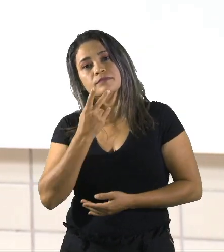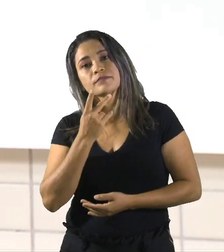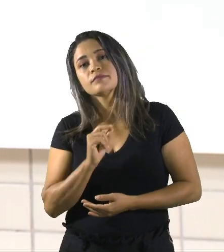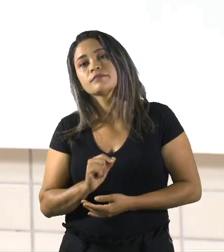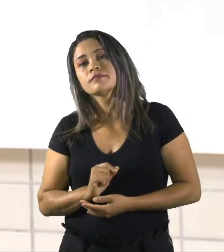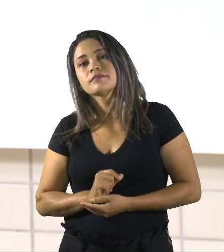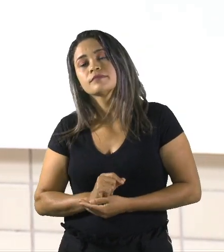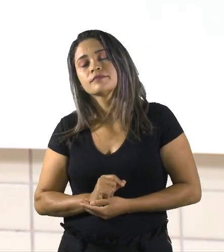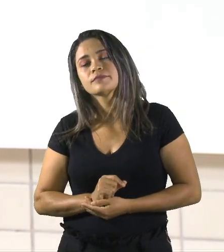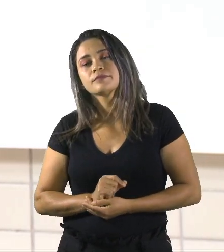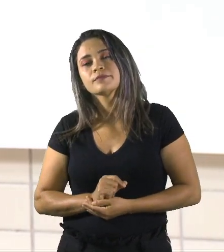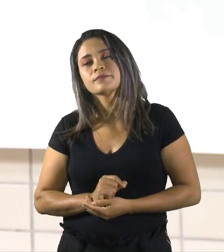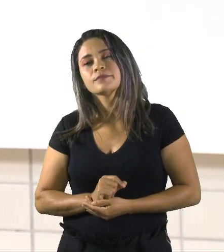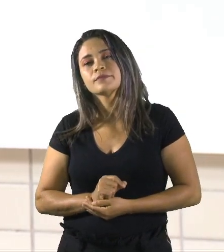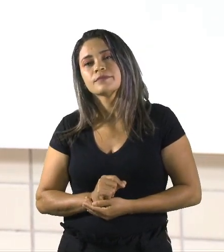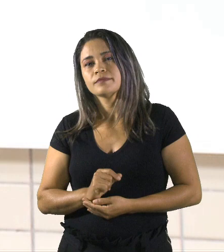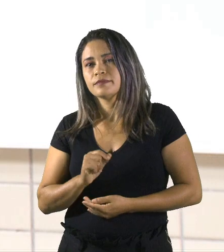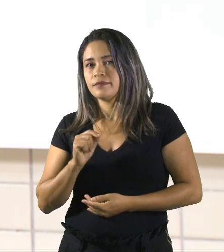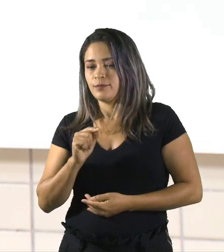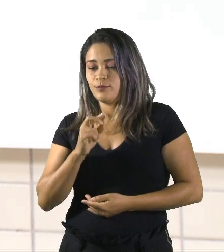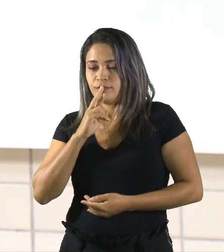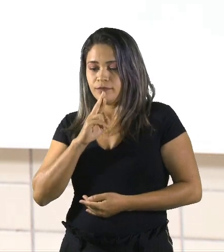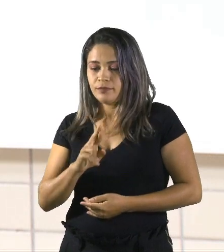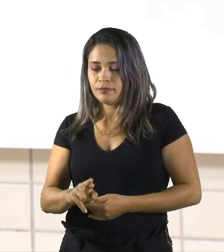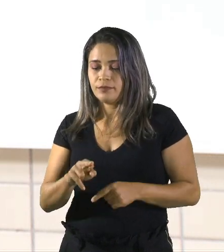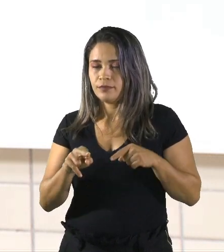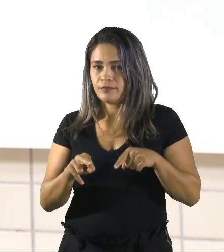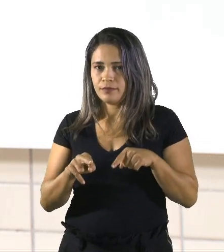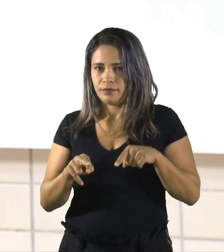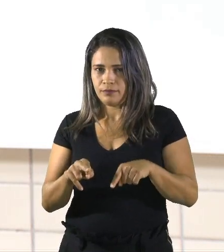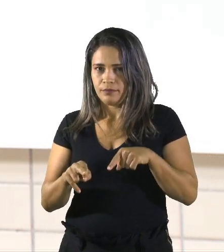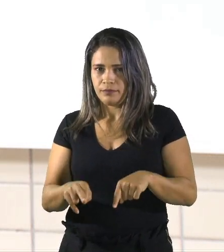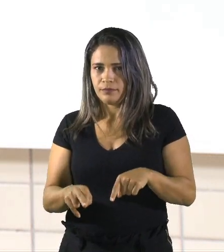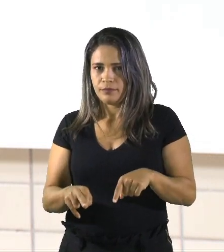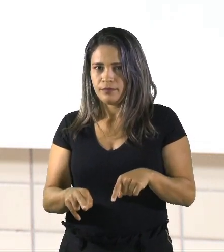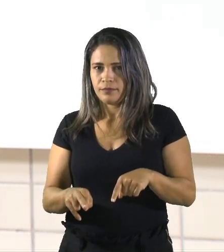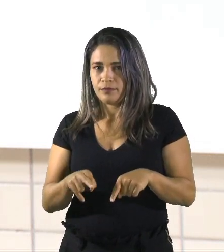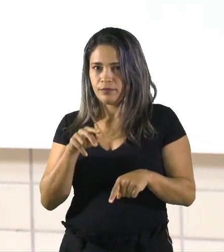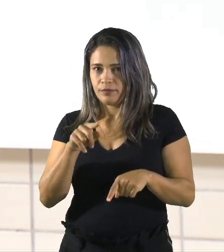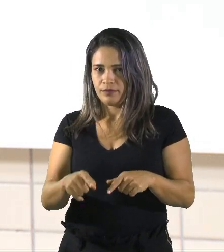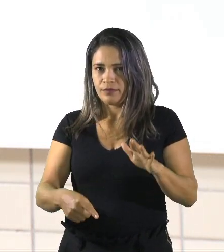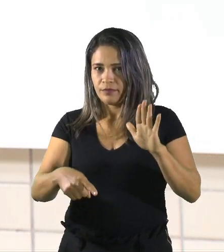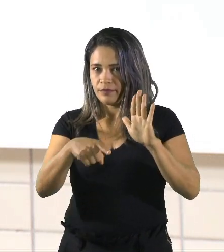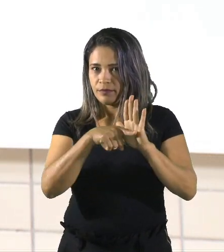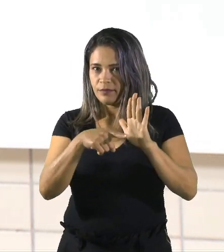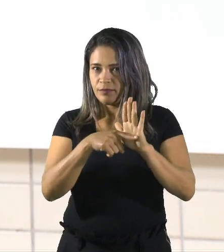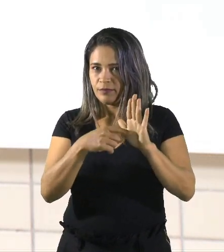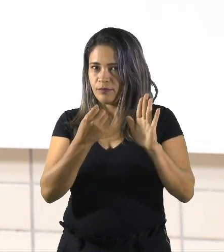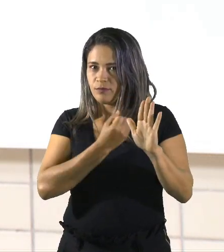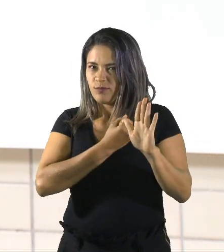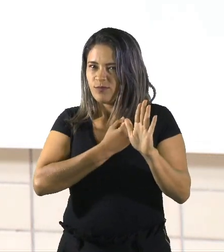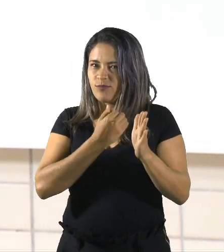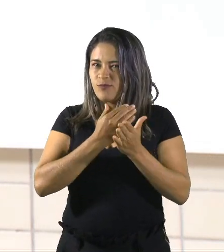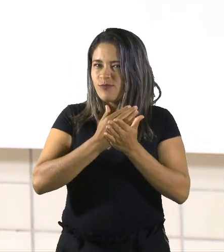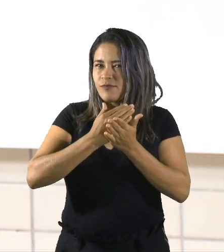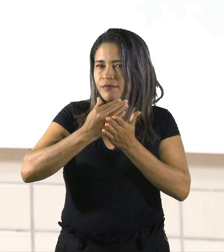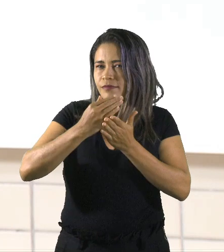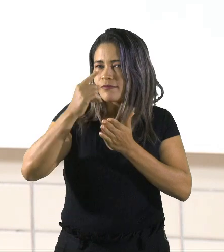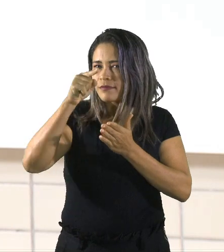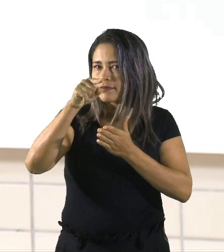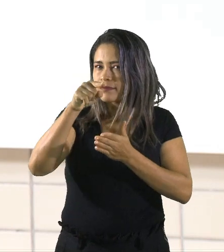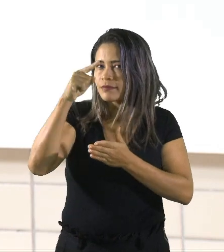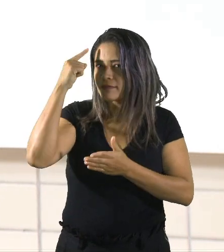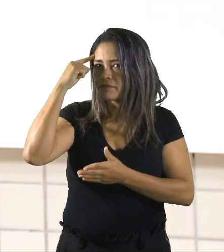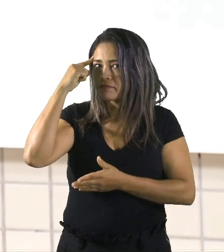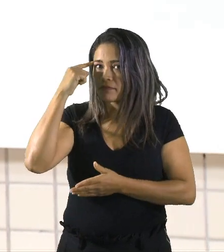disse? Desse valor que você encontrou, subtrai o número que você pensou. Agora, observe o seguinte, eu não sei qual foi o número